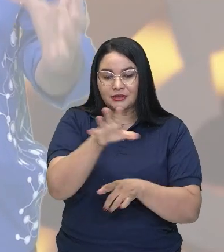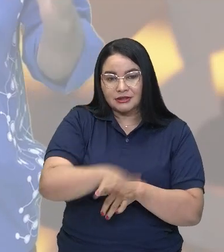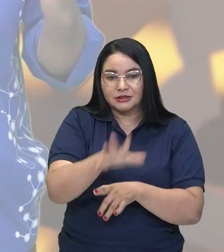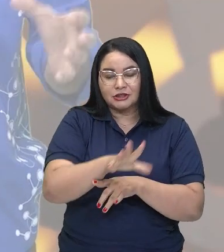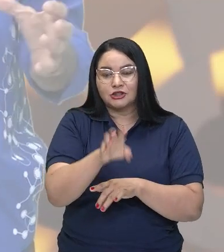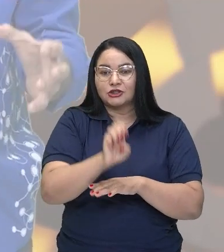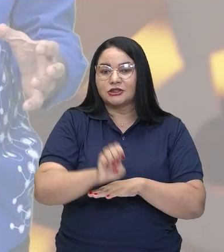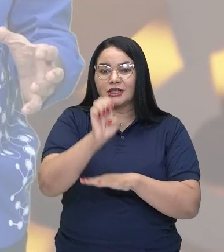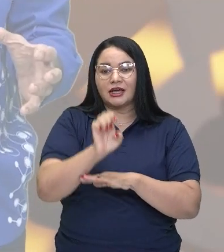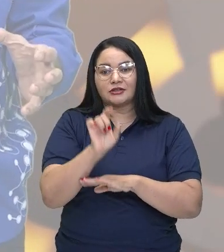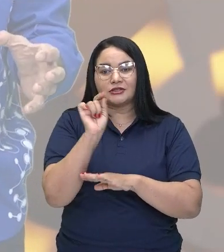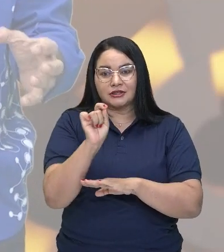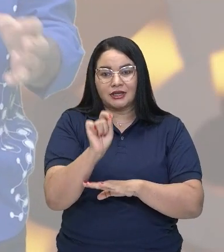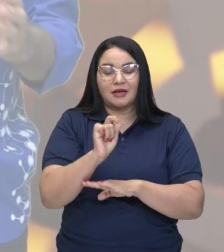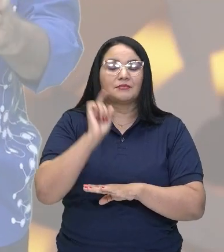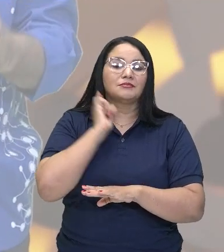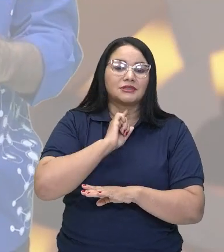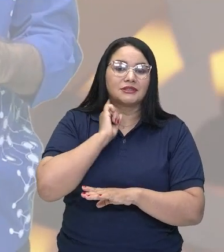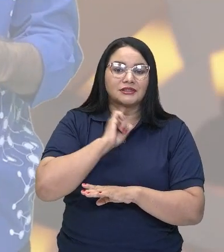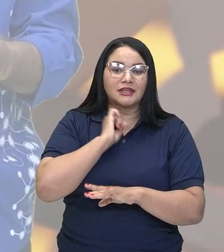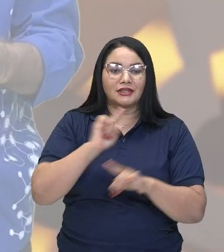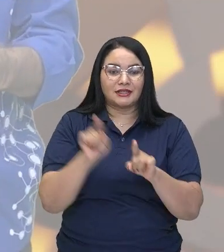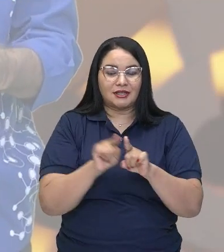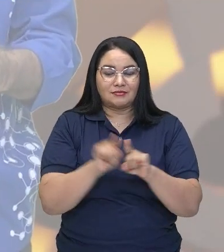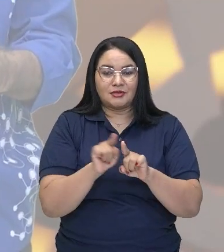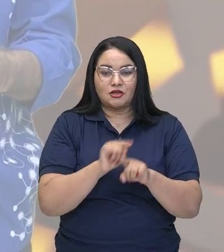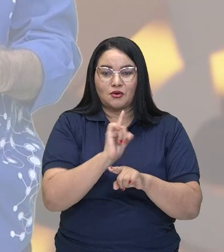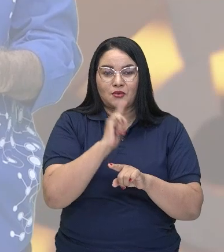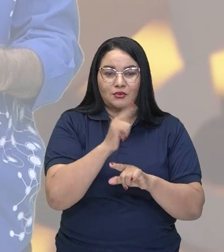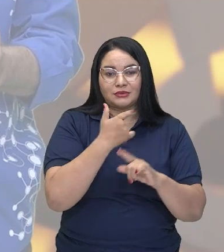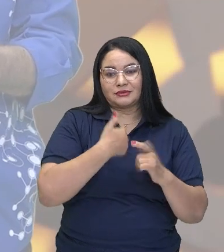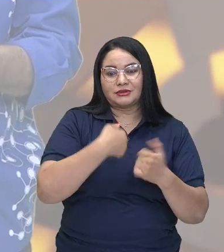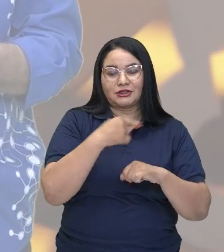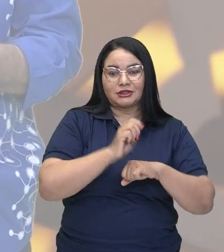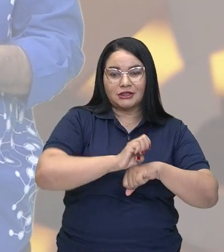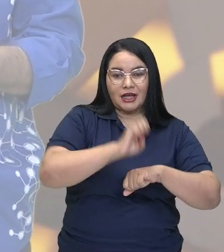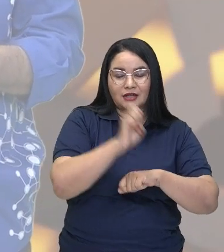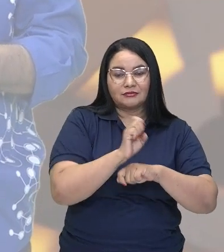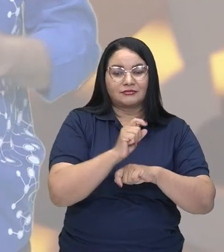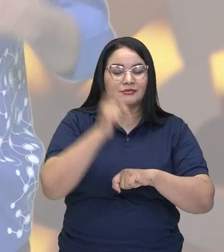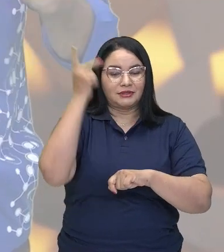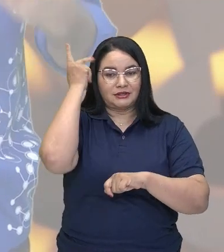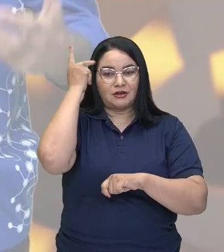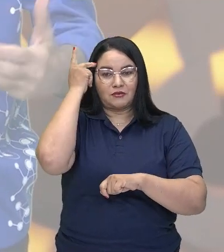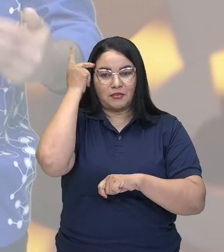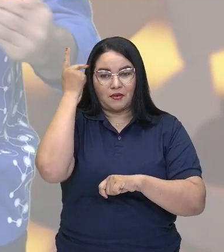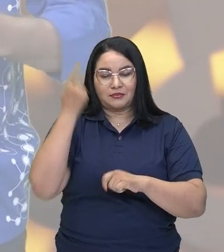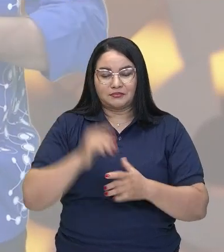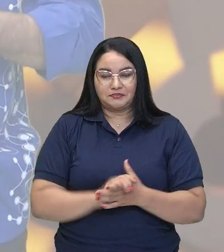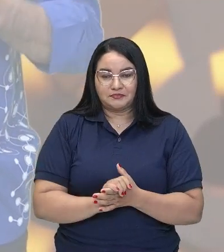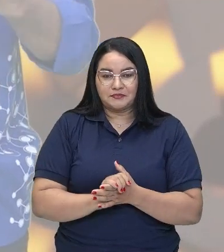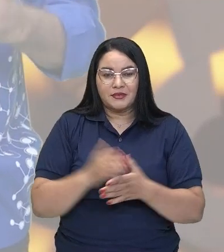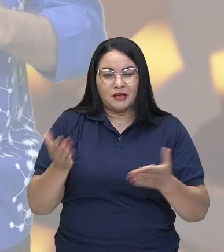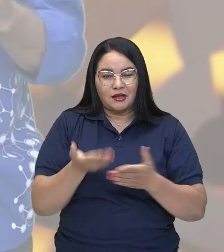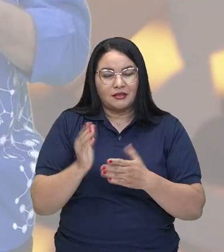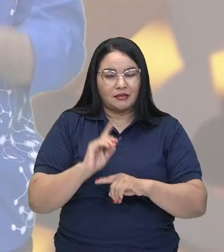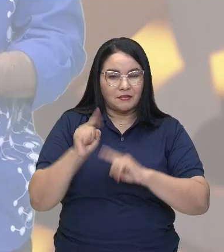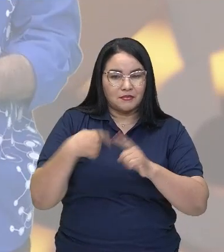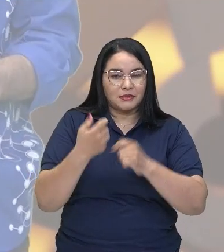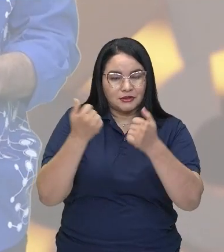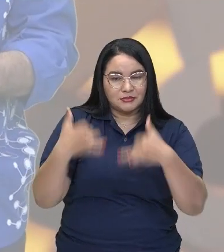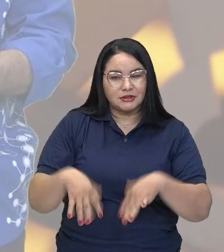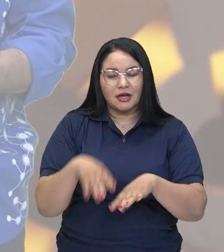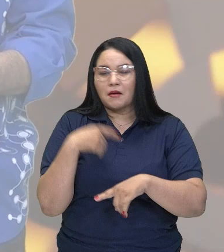de Minas Gerais e ao estado de São Paulo. Nós vamos ver mais tarde por que